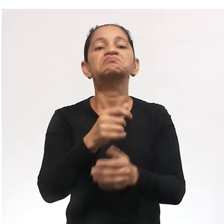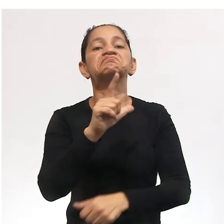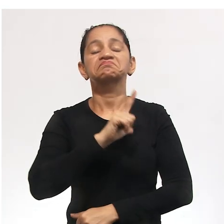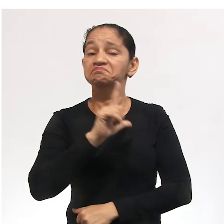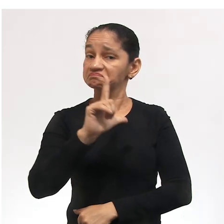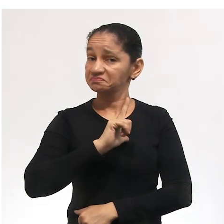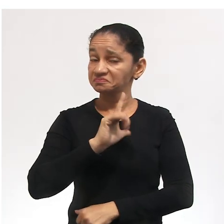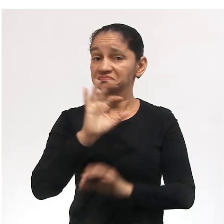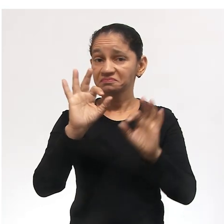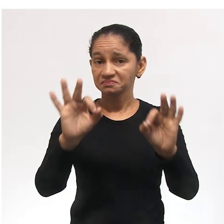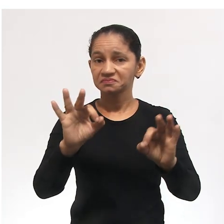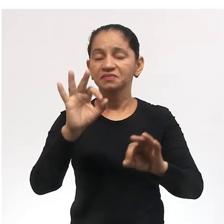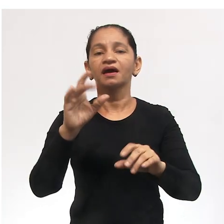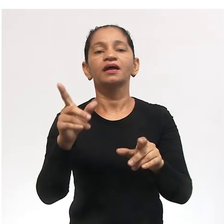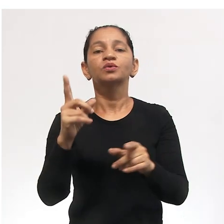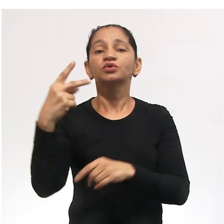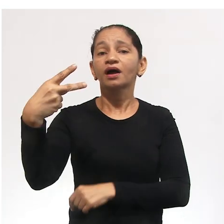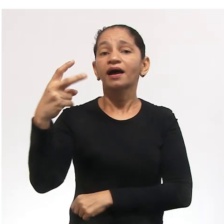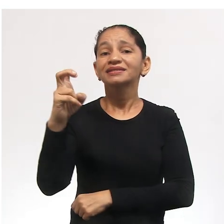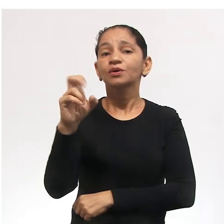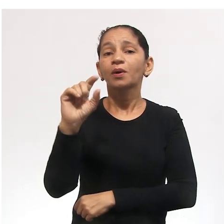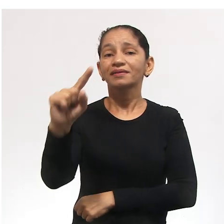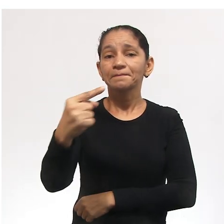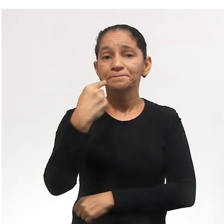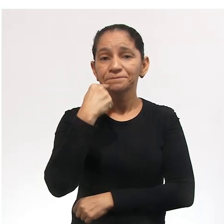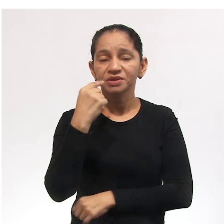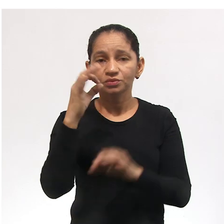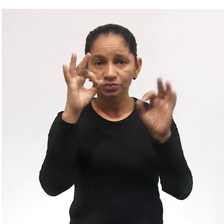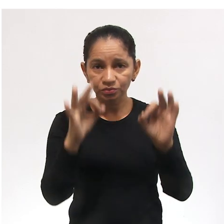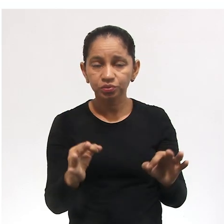200 mil, 150 foi para o